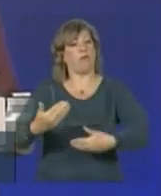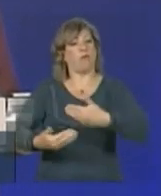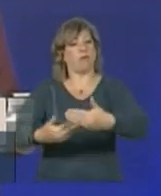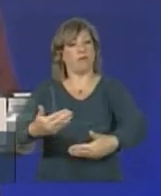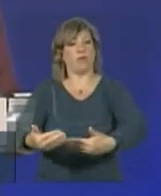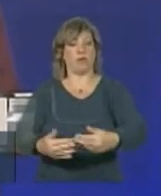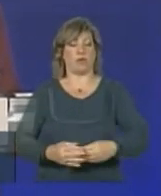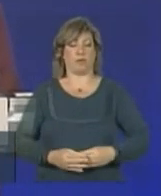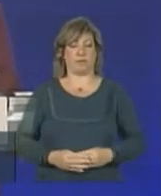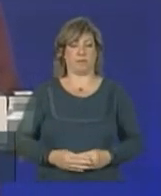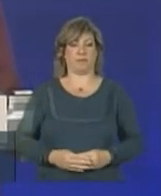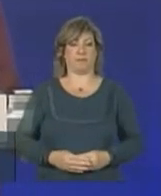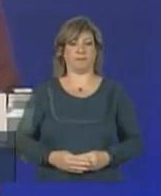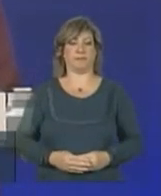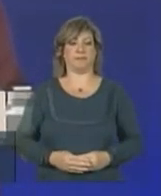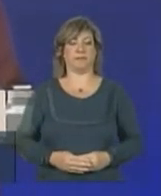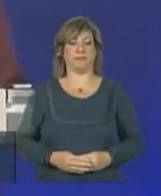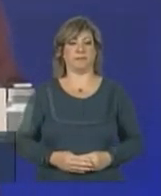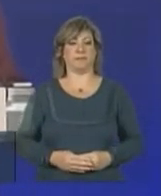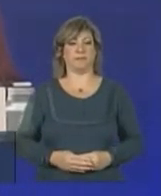foi,